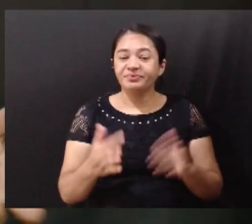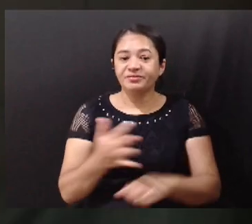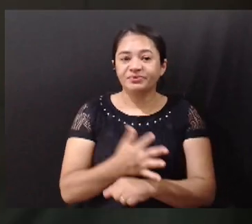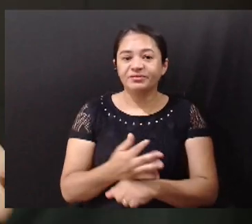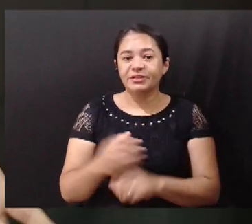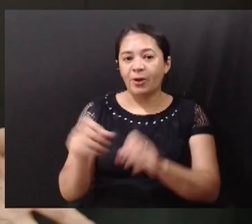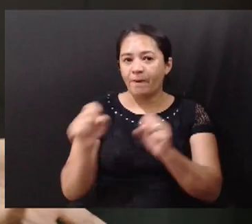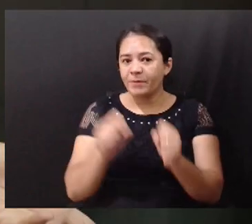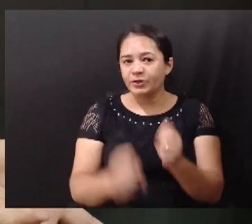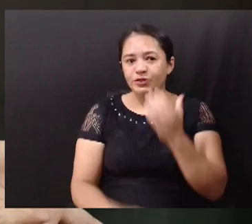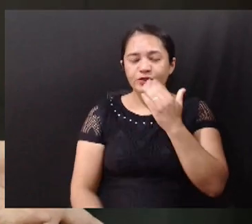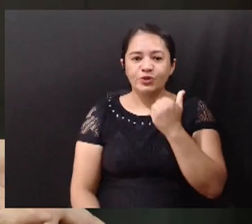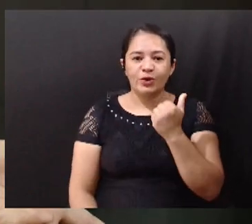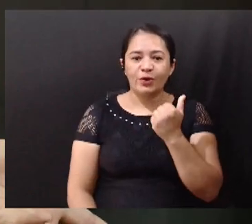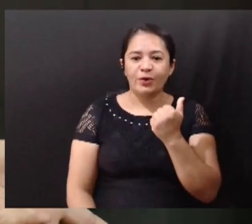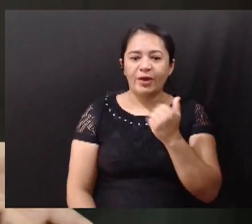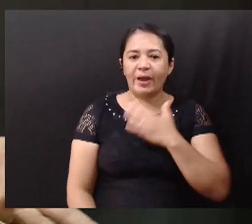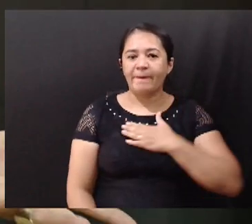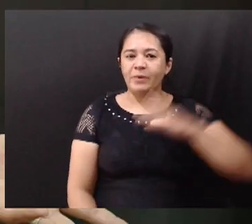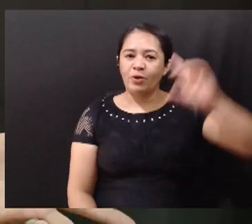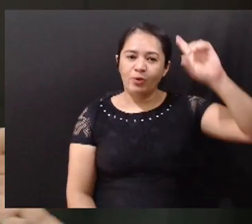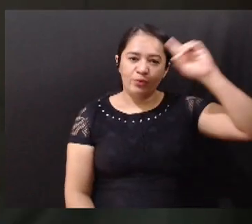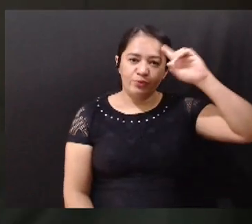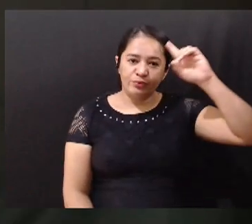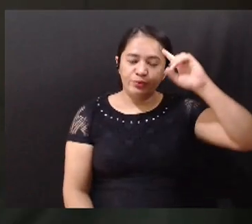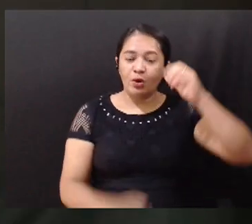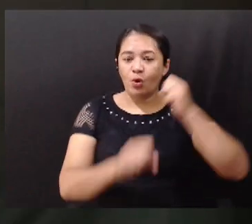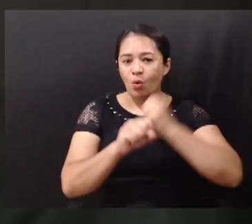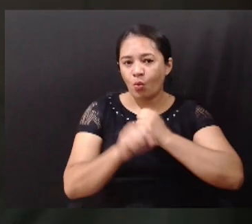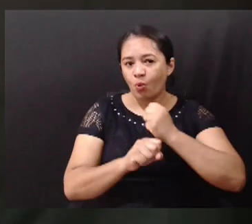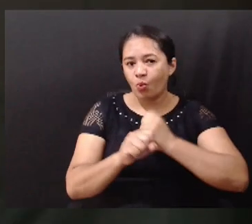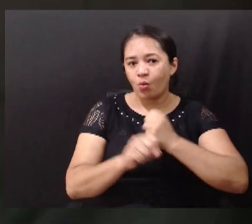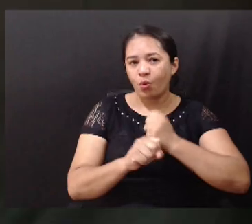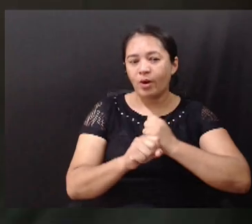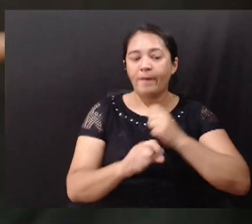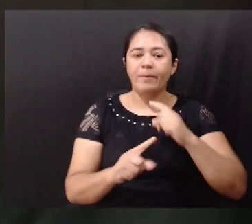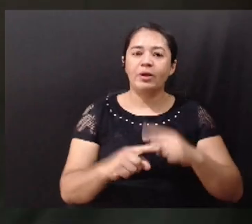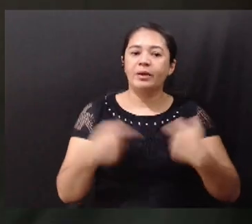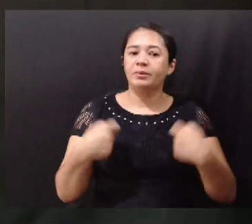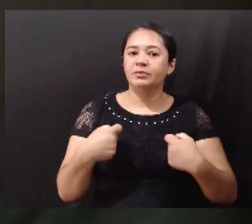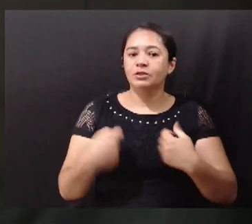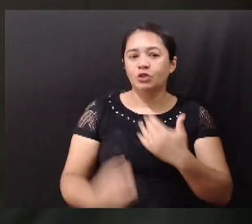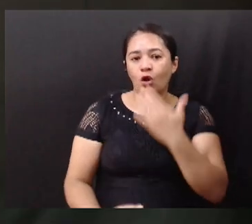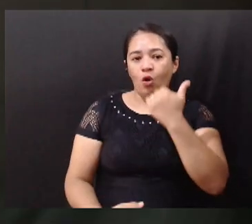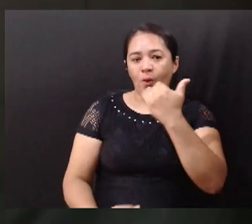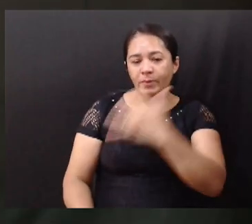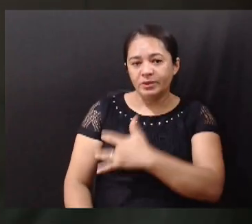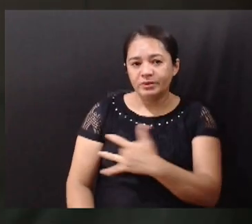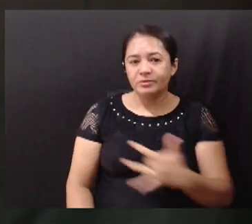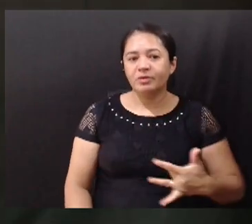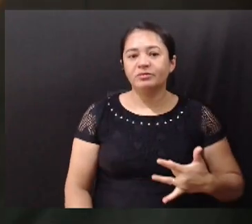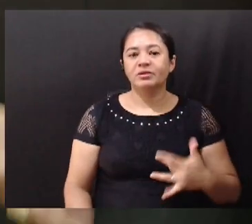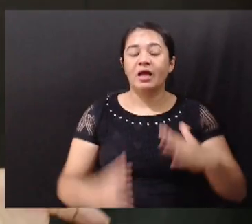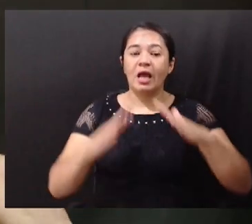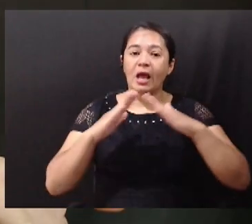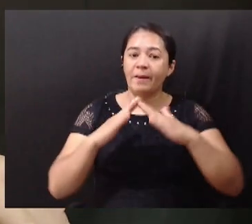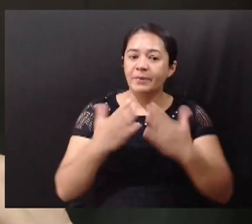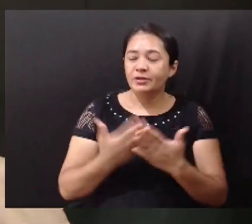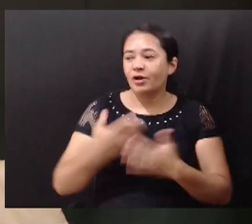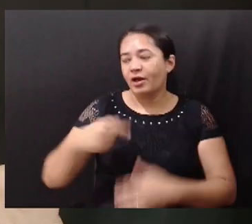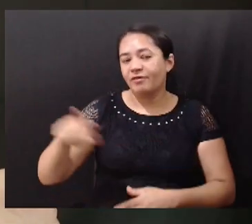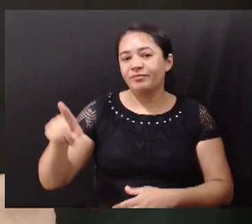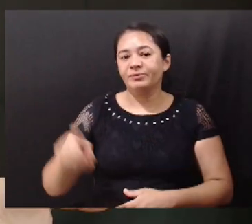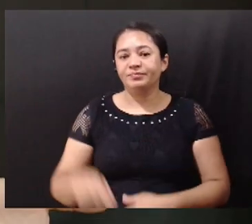durante a minha rotina do anual, né? Porque eu preciso comer saudável para ir para a escola, a mãe faz um lanchinho mais saudável, sou obrigada a comer